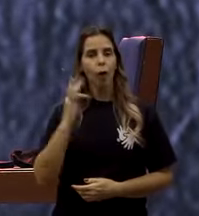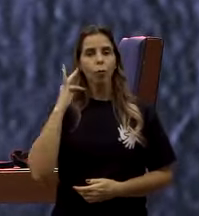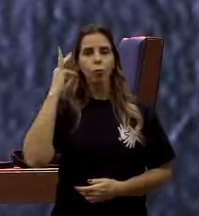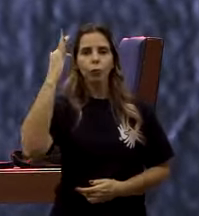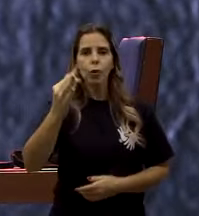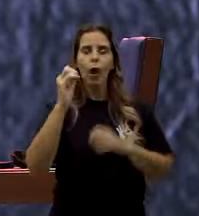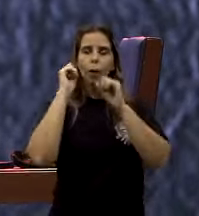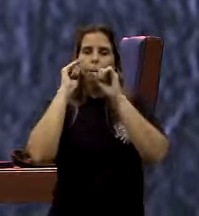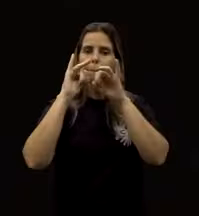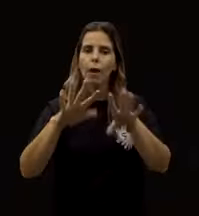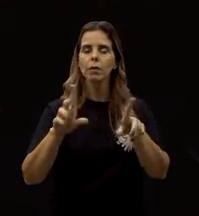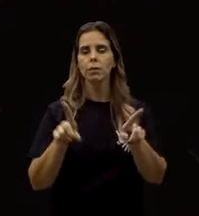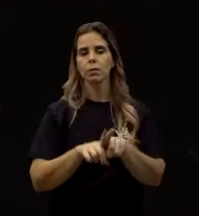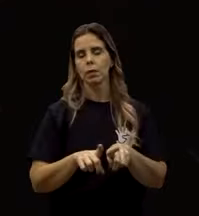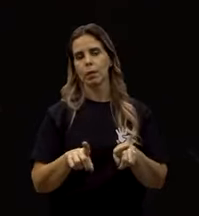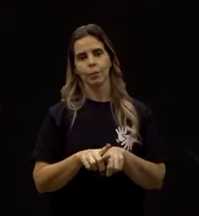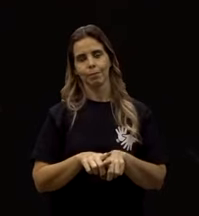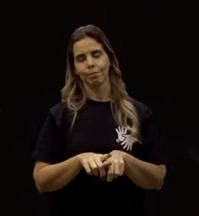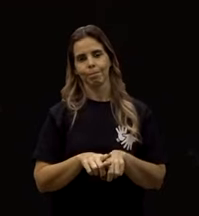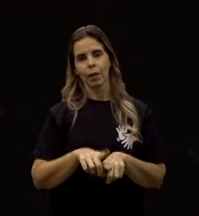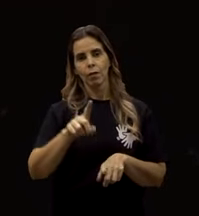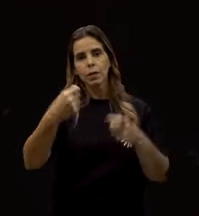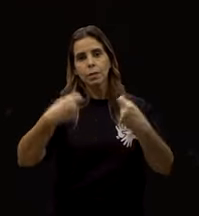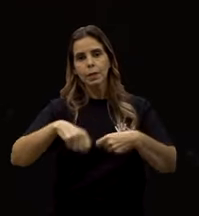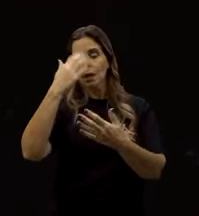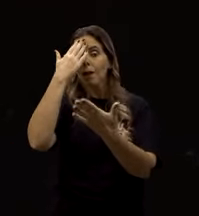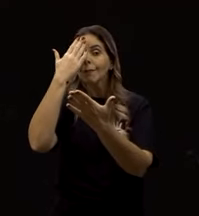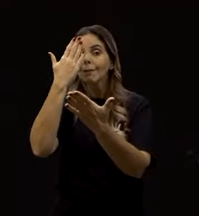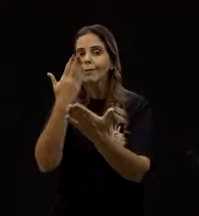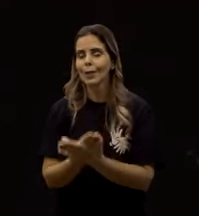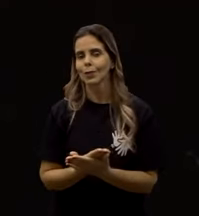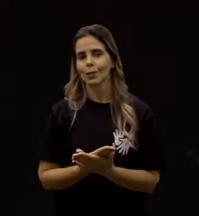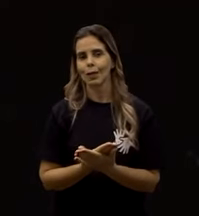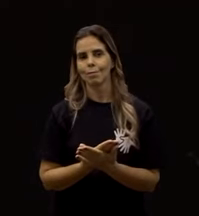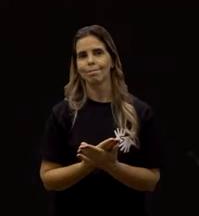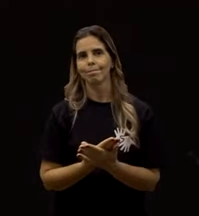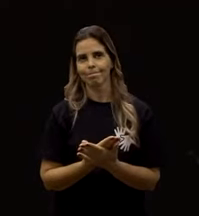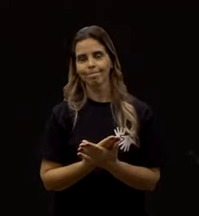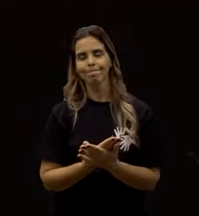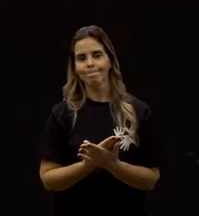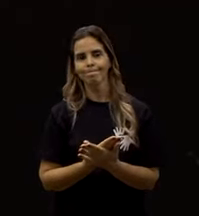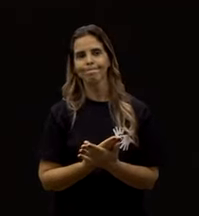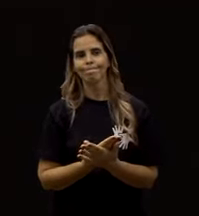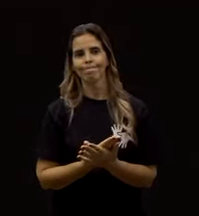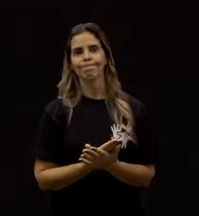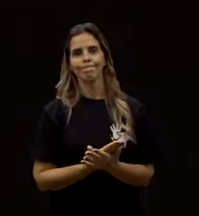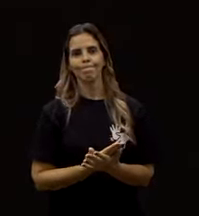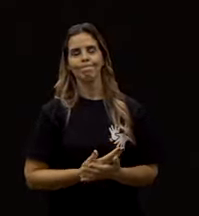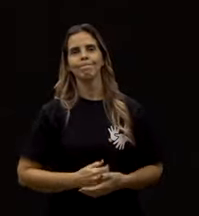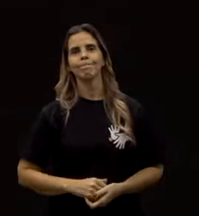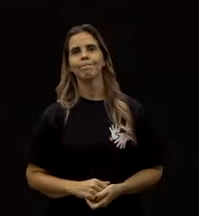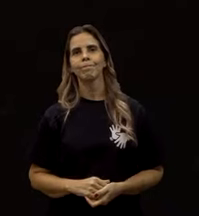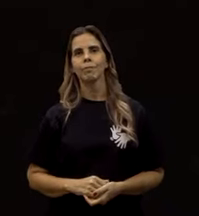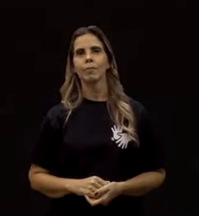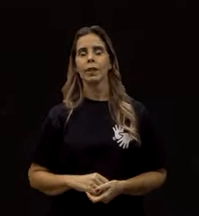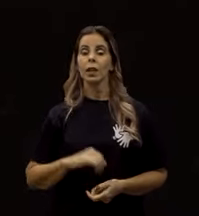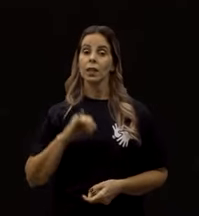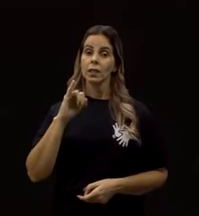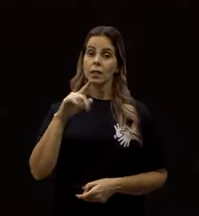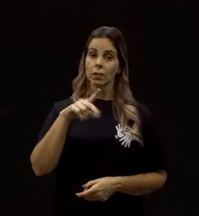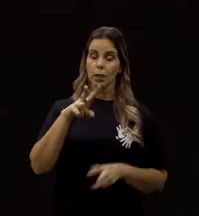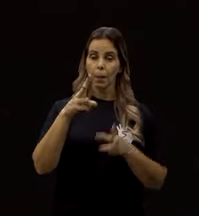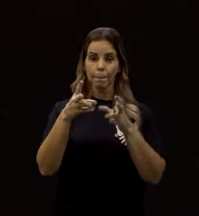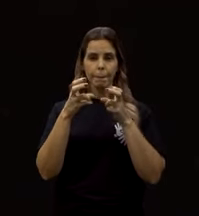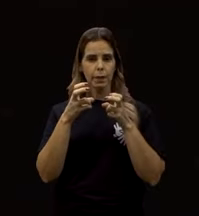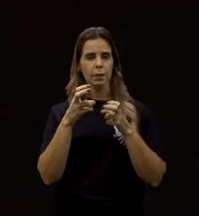a incredulidade é uma sujeira que provoca um ponto cego na tua visão se você olhar pra história de Jó